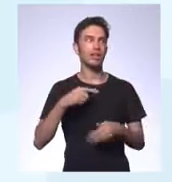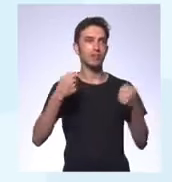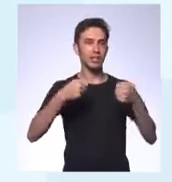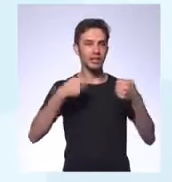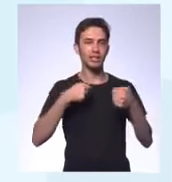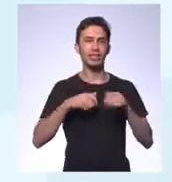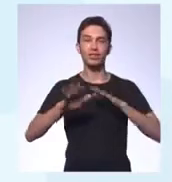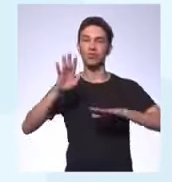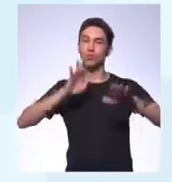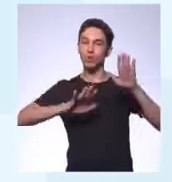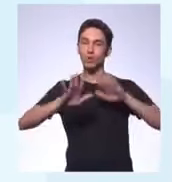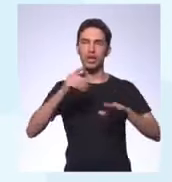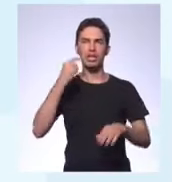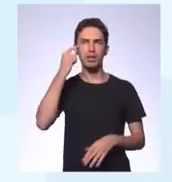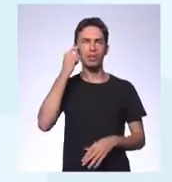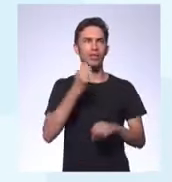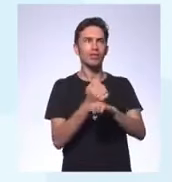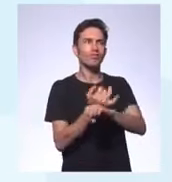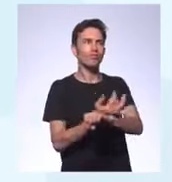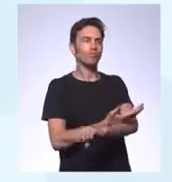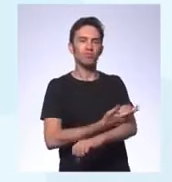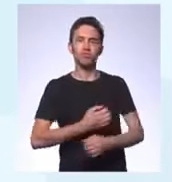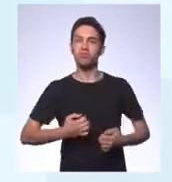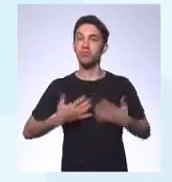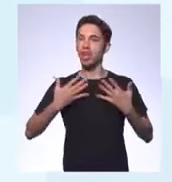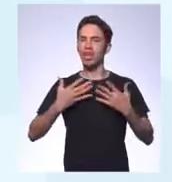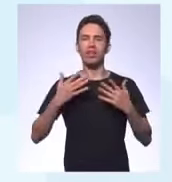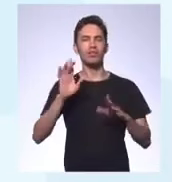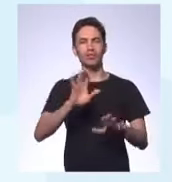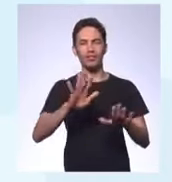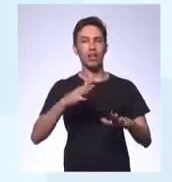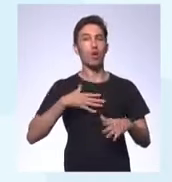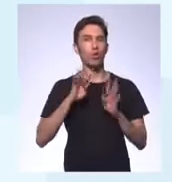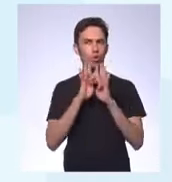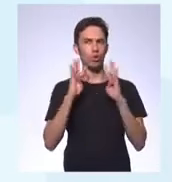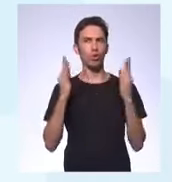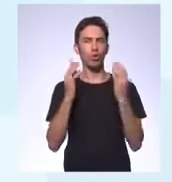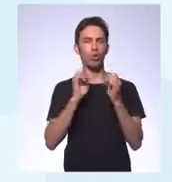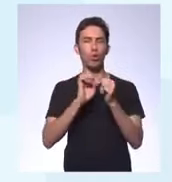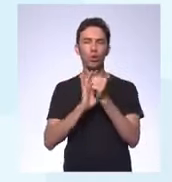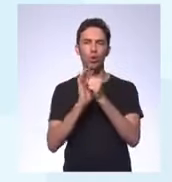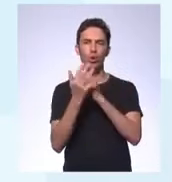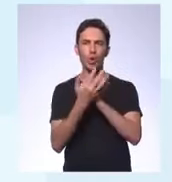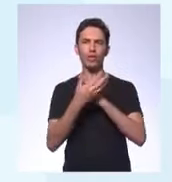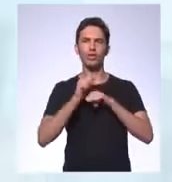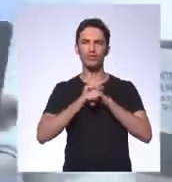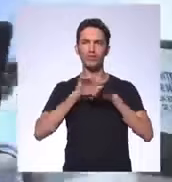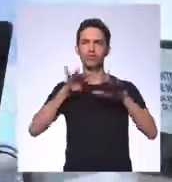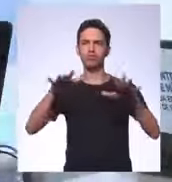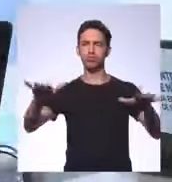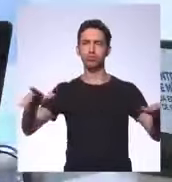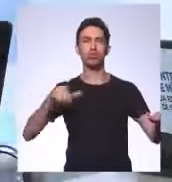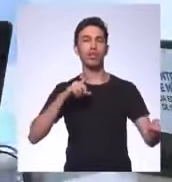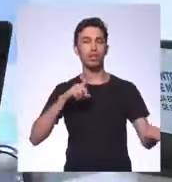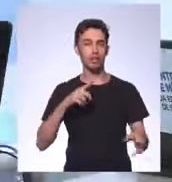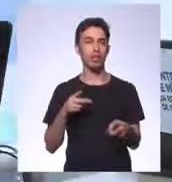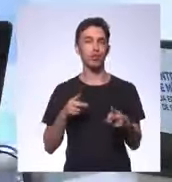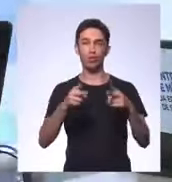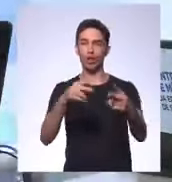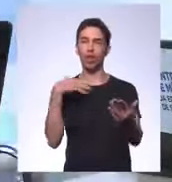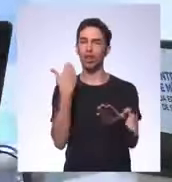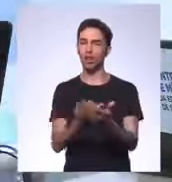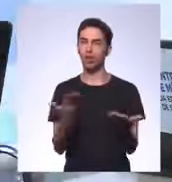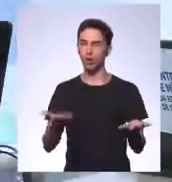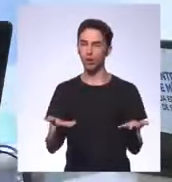podemos deixar a emoção prevalecer. O coronavírus continua circulando. Então, vamos lá.